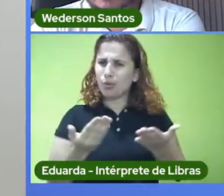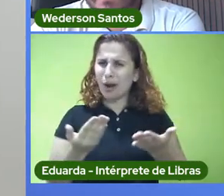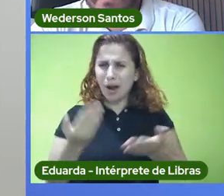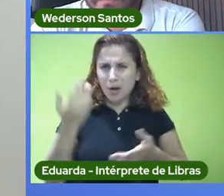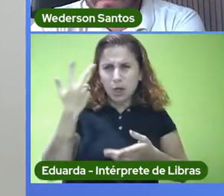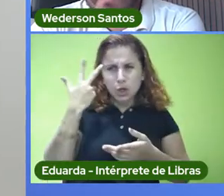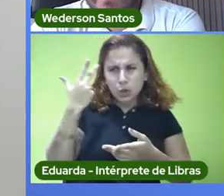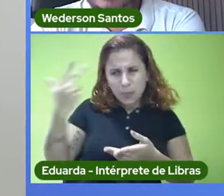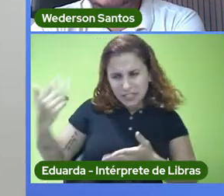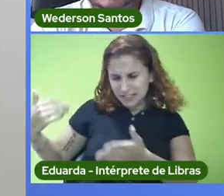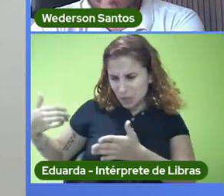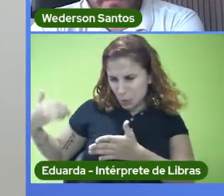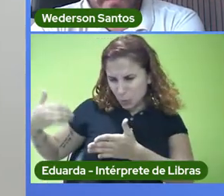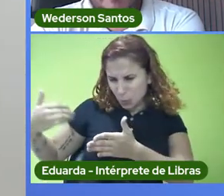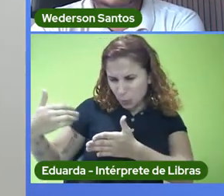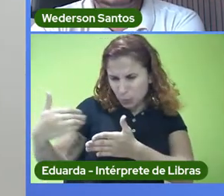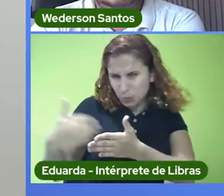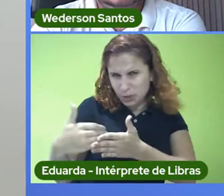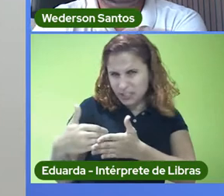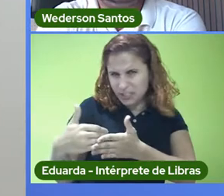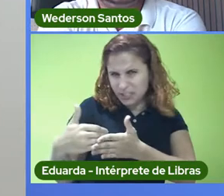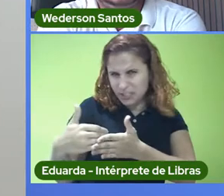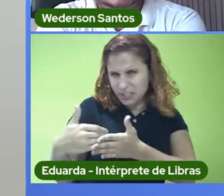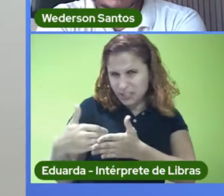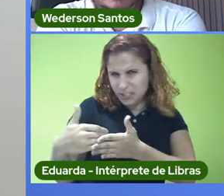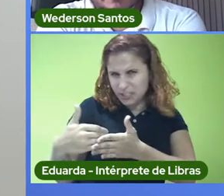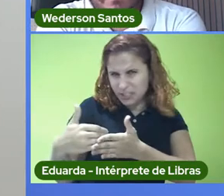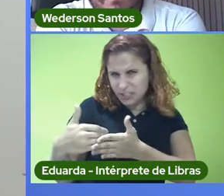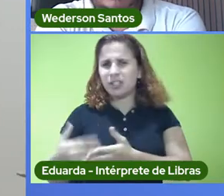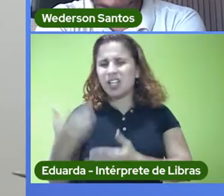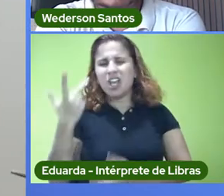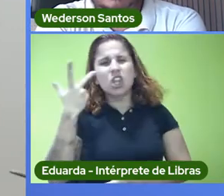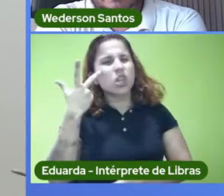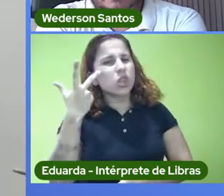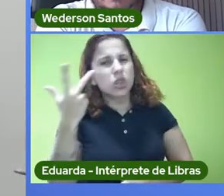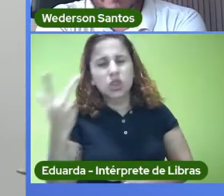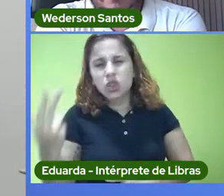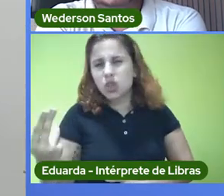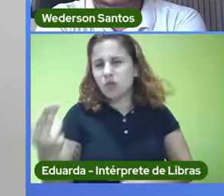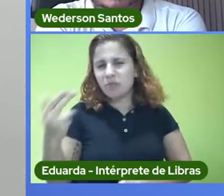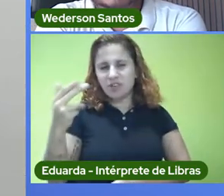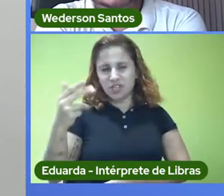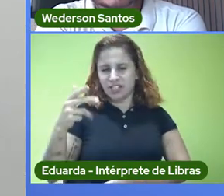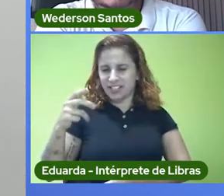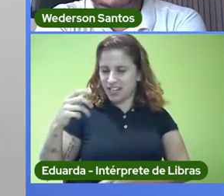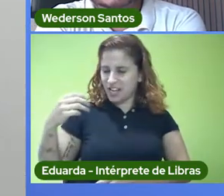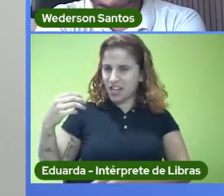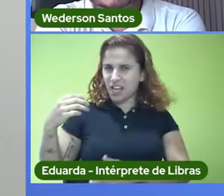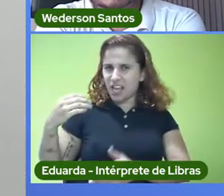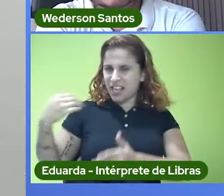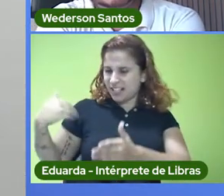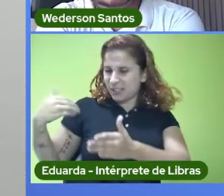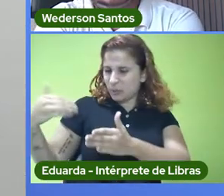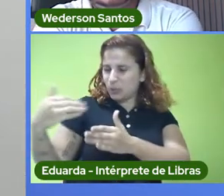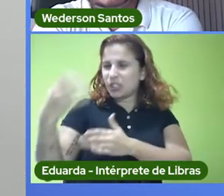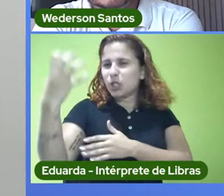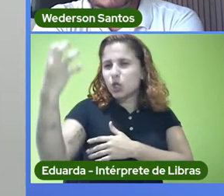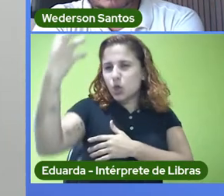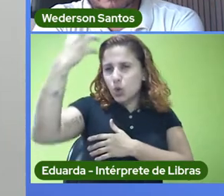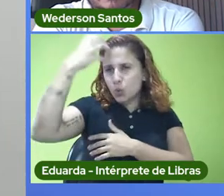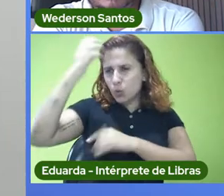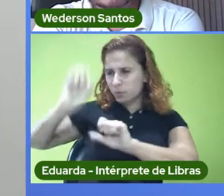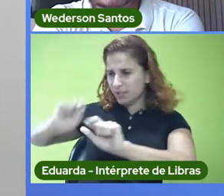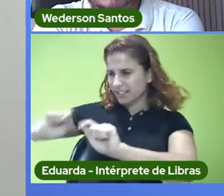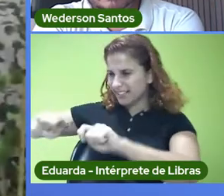de construção, não normalizar e não permitir esse processo de culpa e conseguir, de fato,